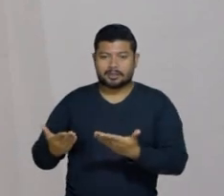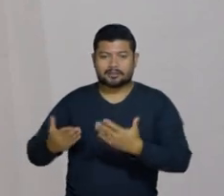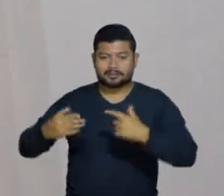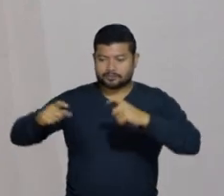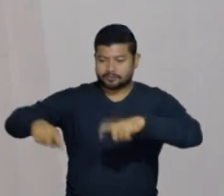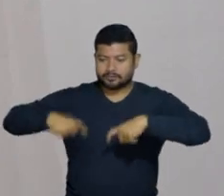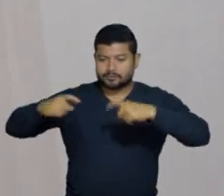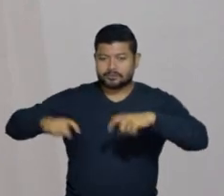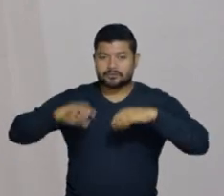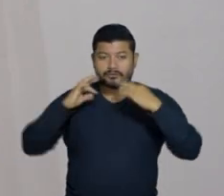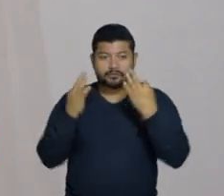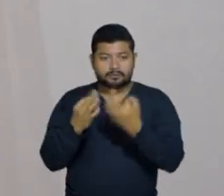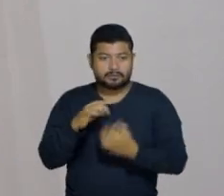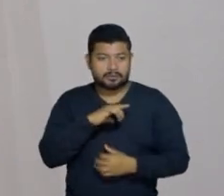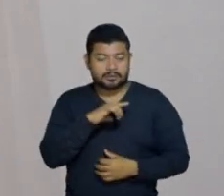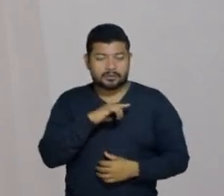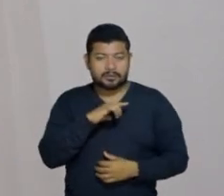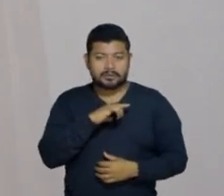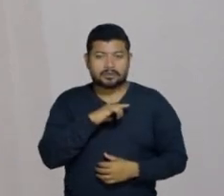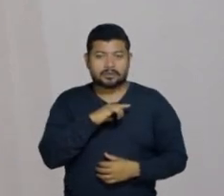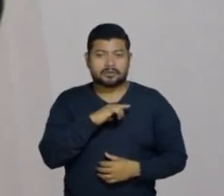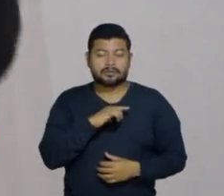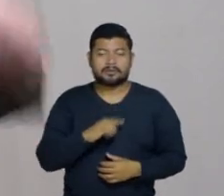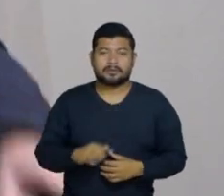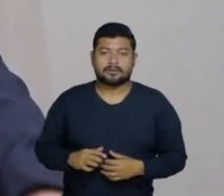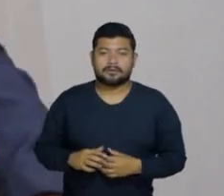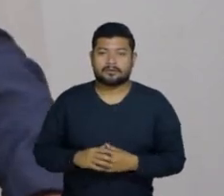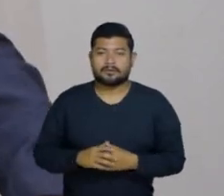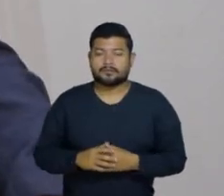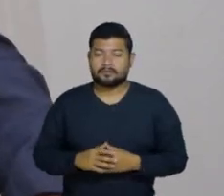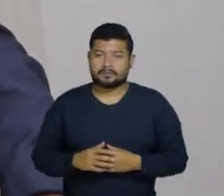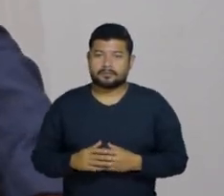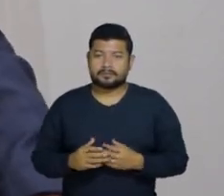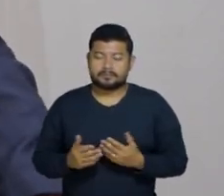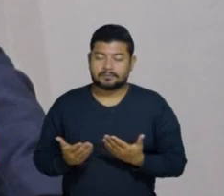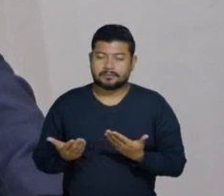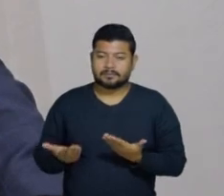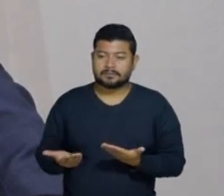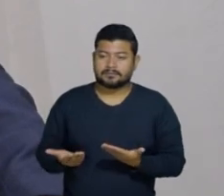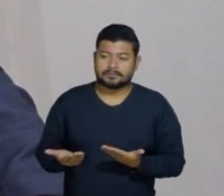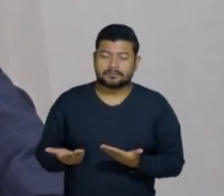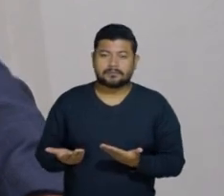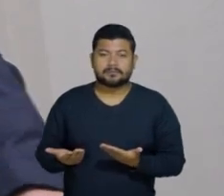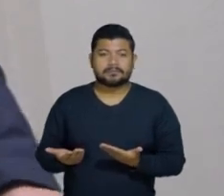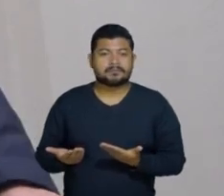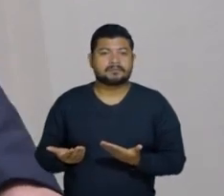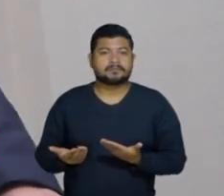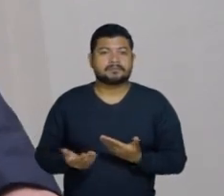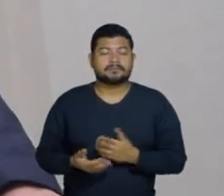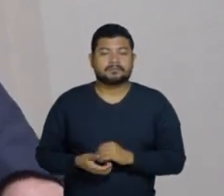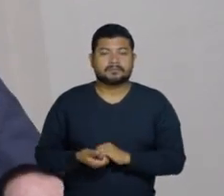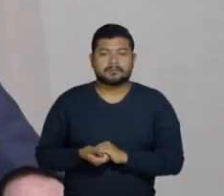representa. E parto especificamente de Santa Catarina, porque basicamente